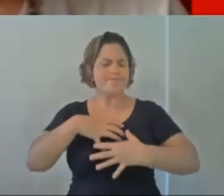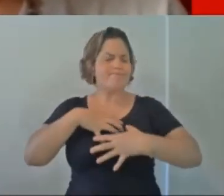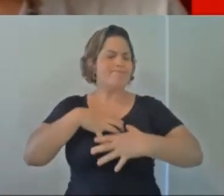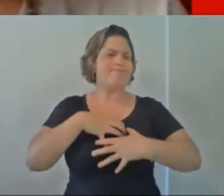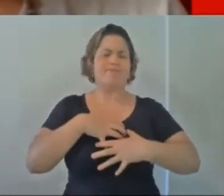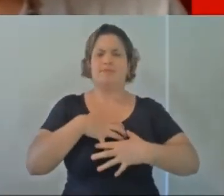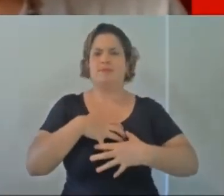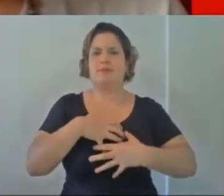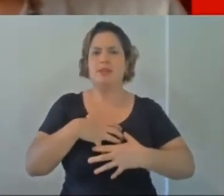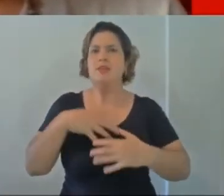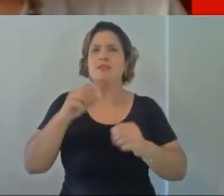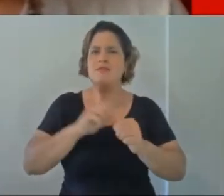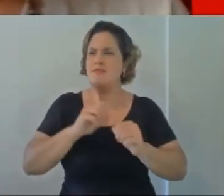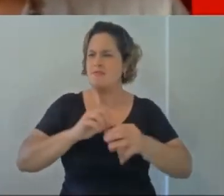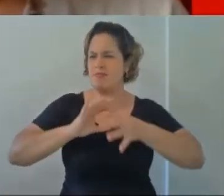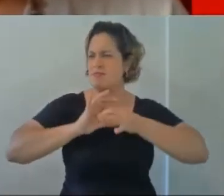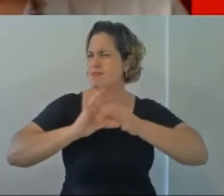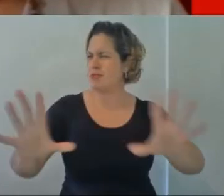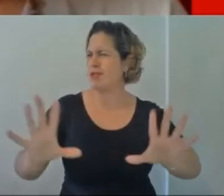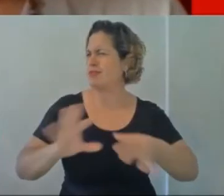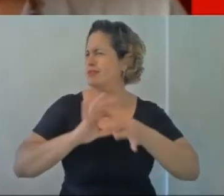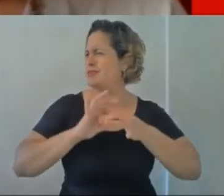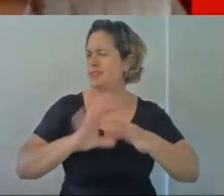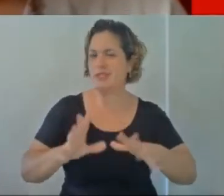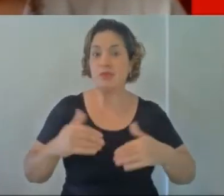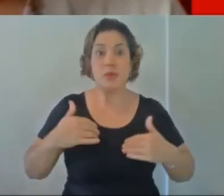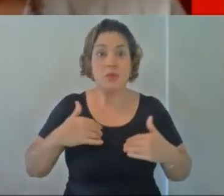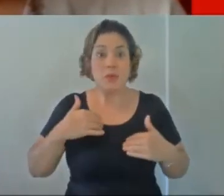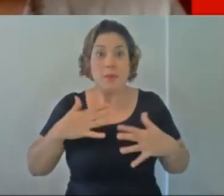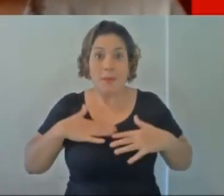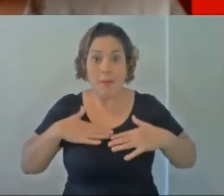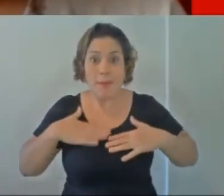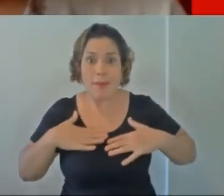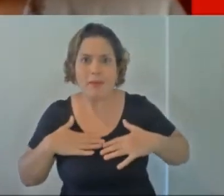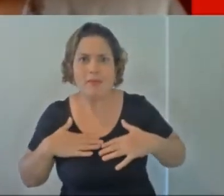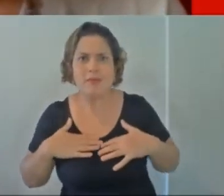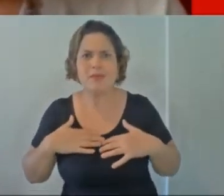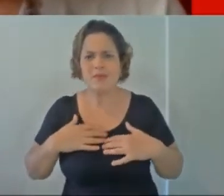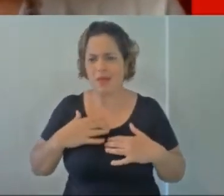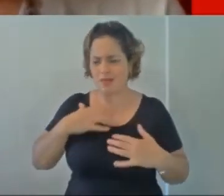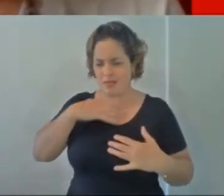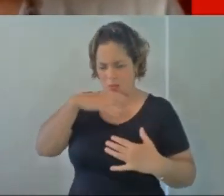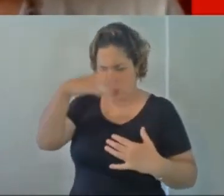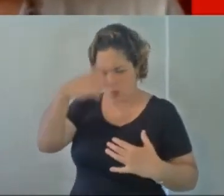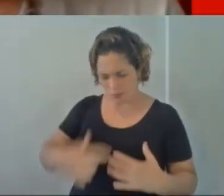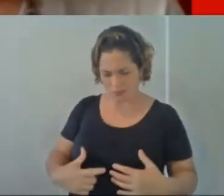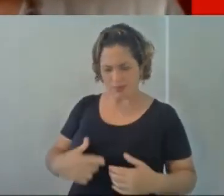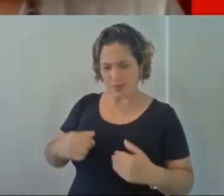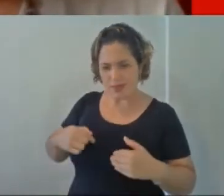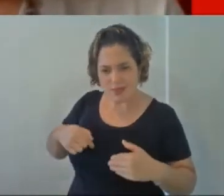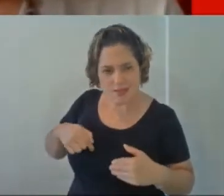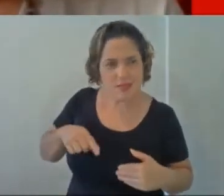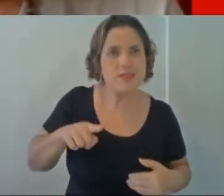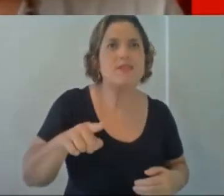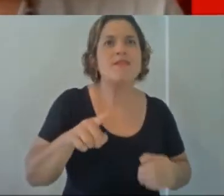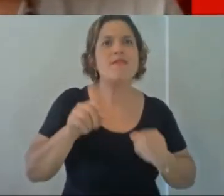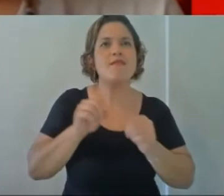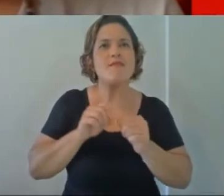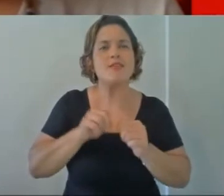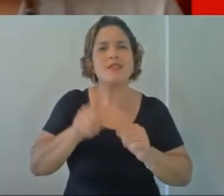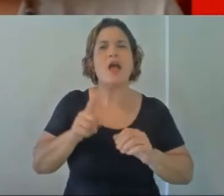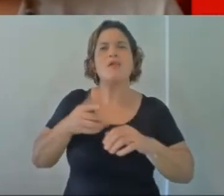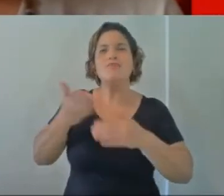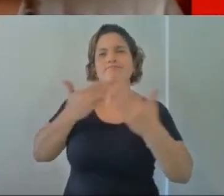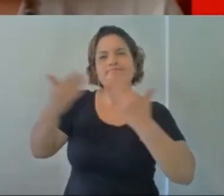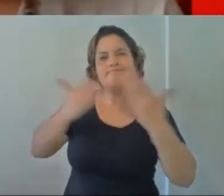acontecendo espontaneamente. Então, para mim, várias dessas ações, que são ações corporais, é isso que conversa